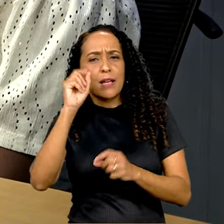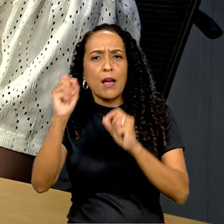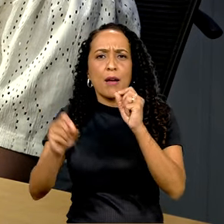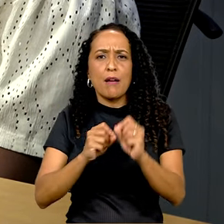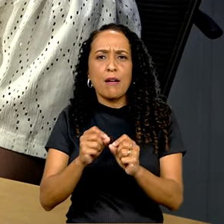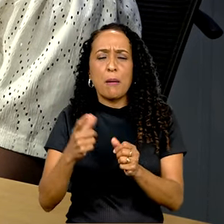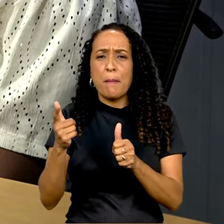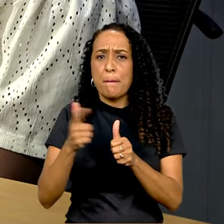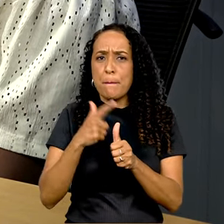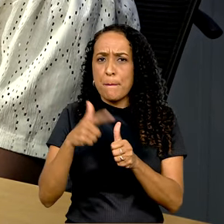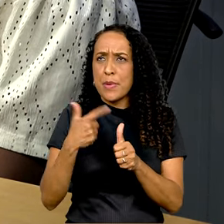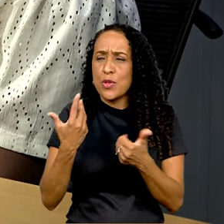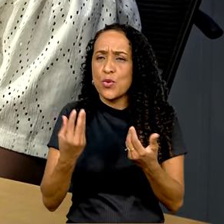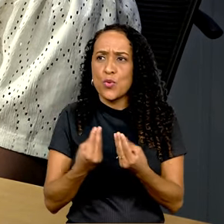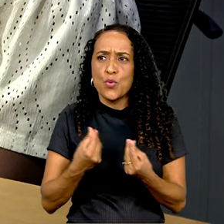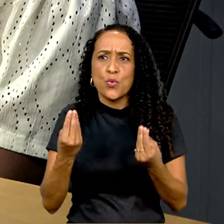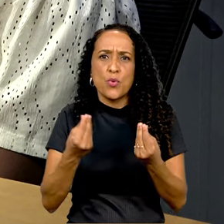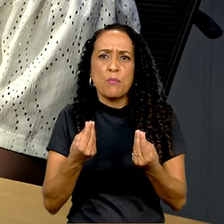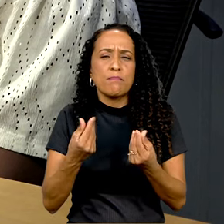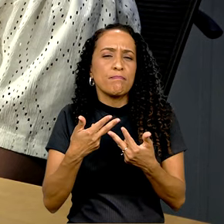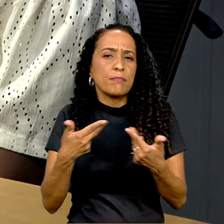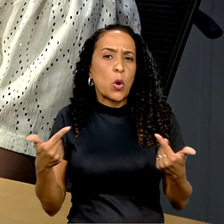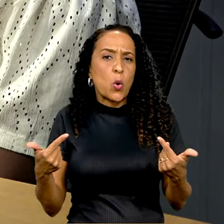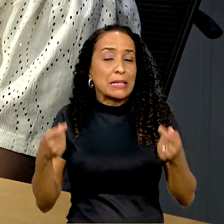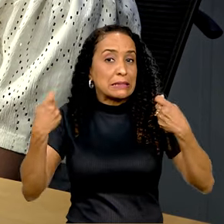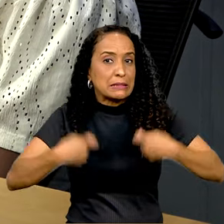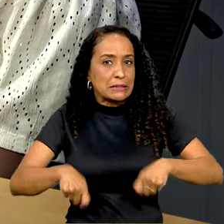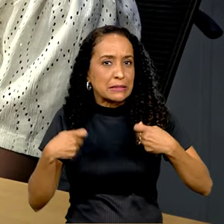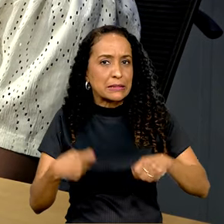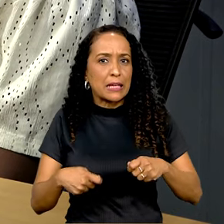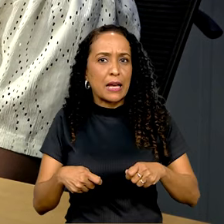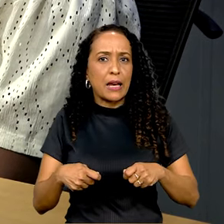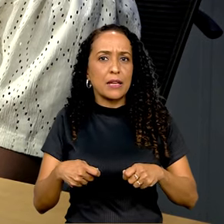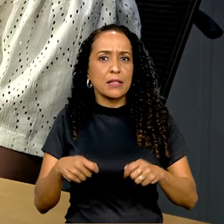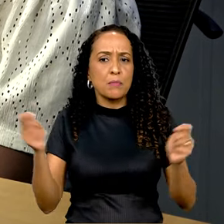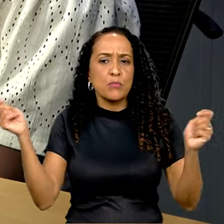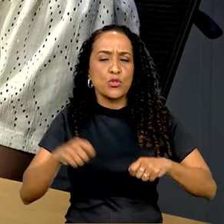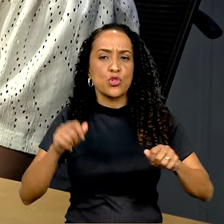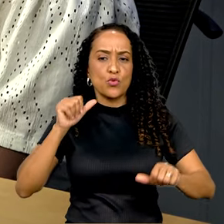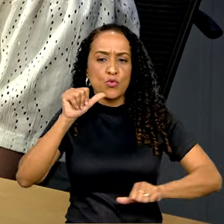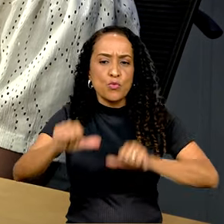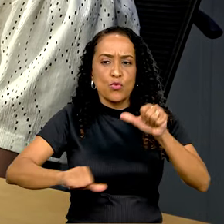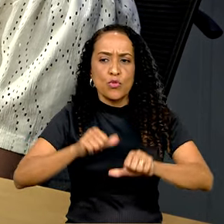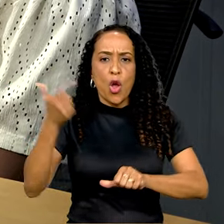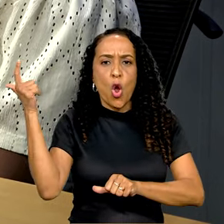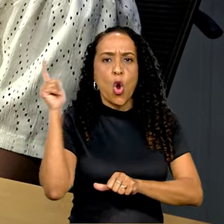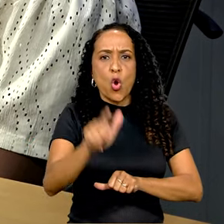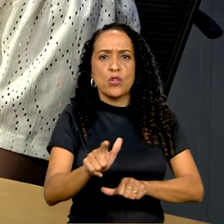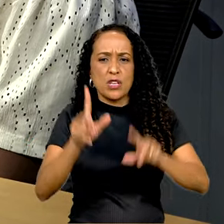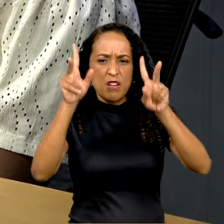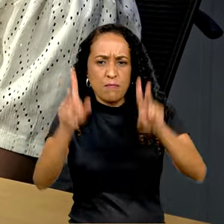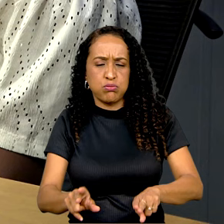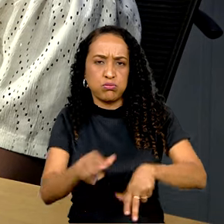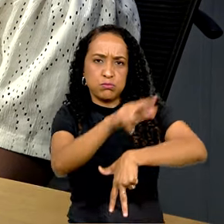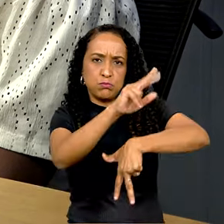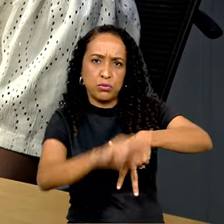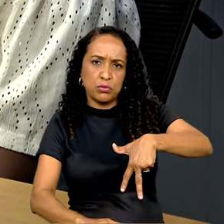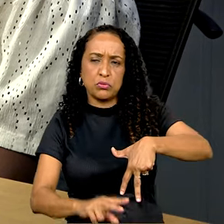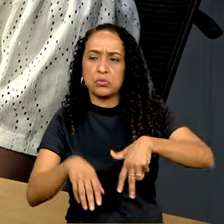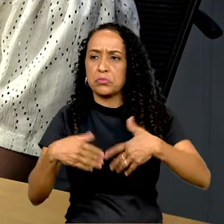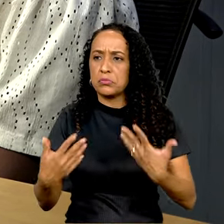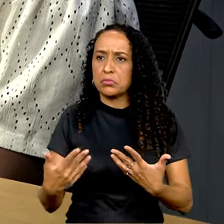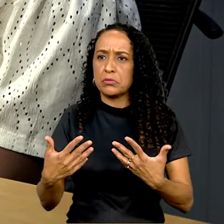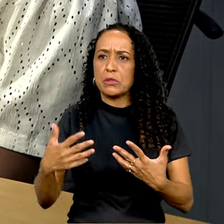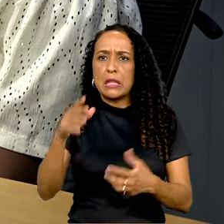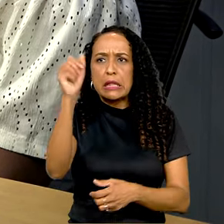primeiro que uma uma coisa necessária para que se mude consiga alcançar a igualdade de gênero seja em